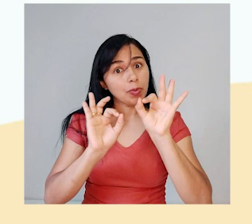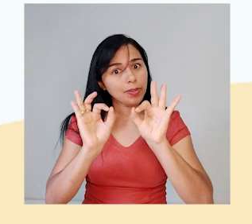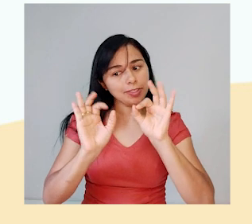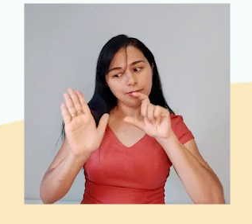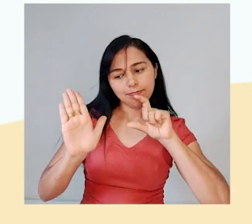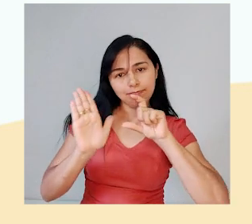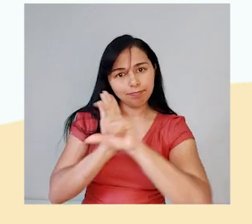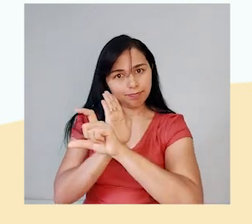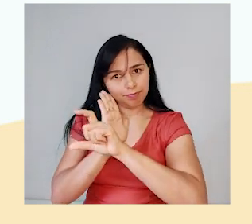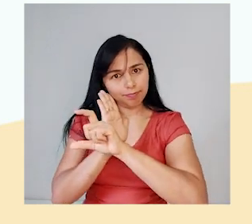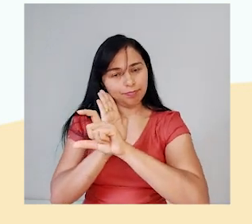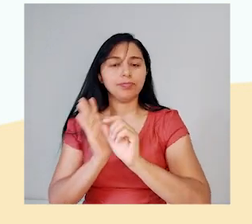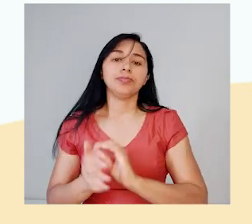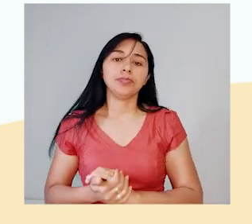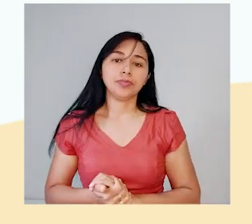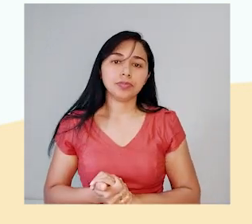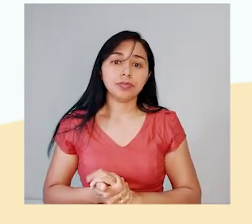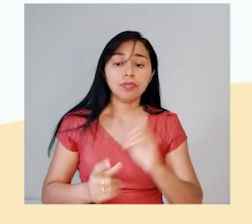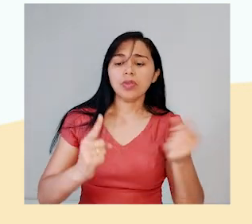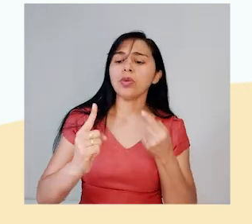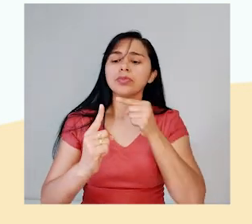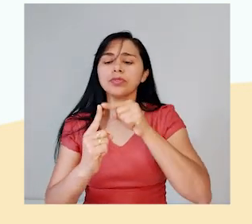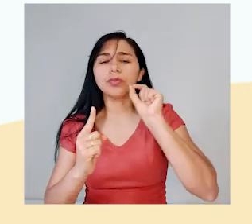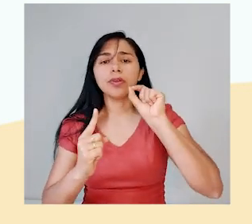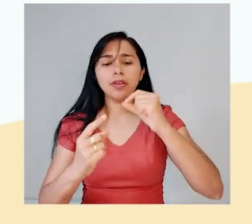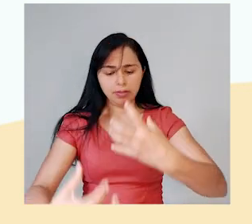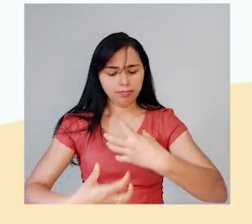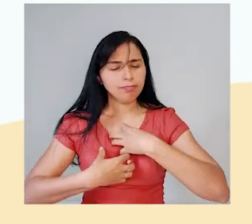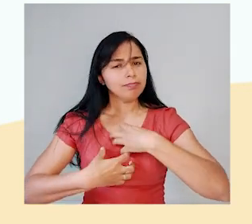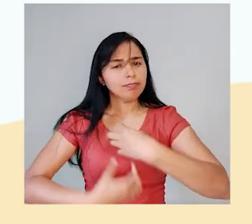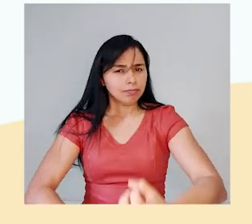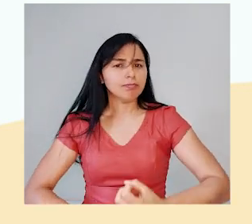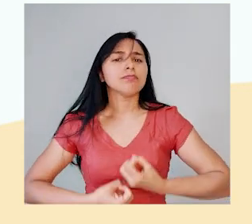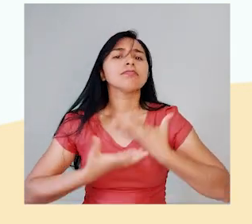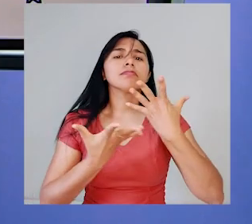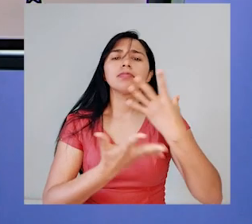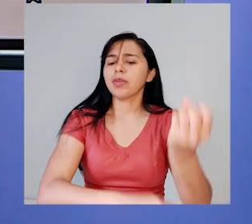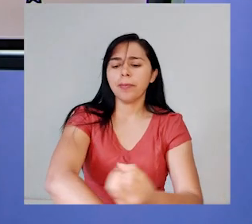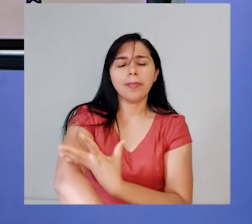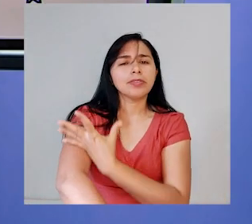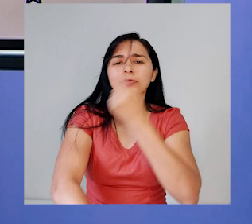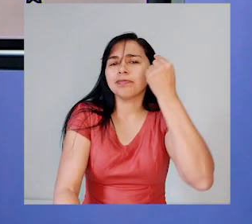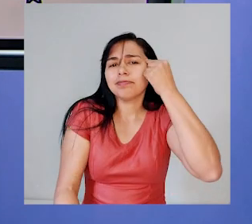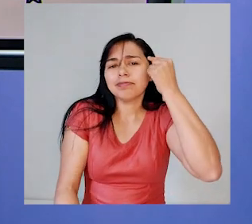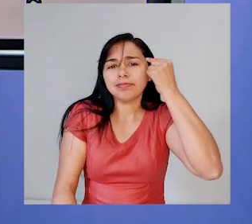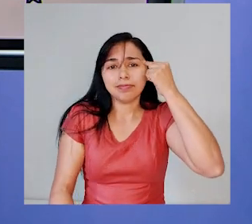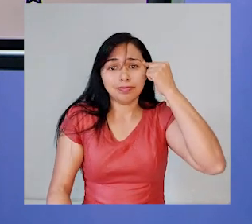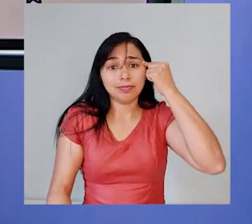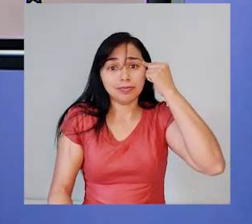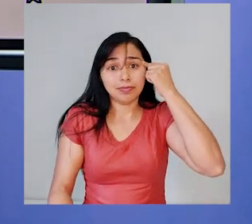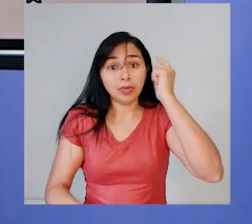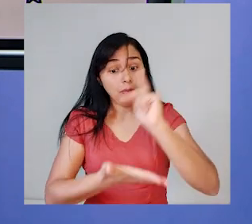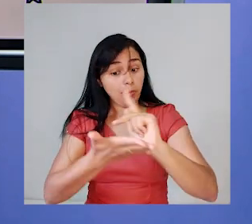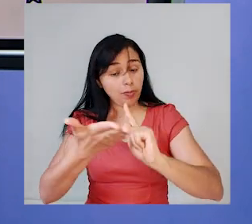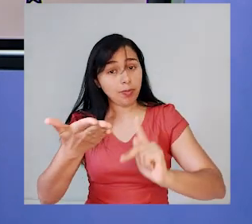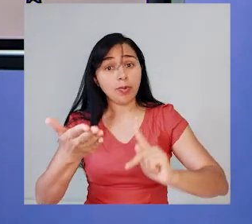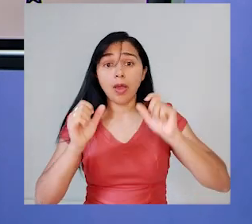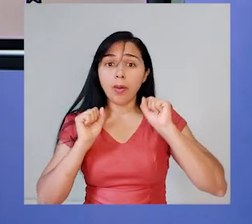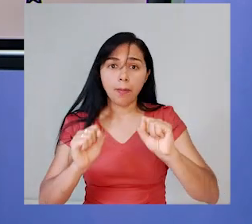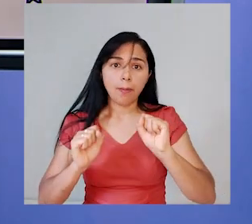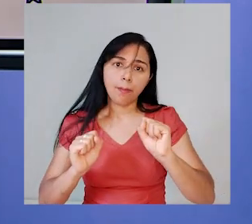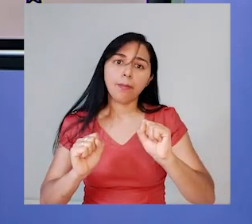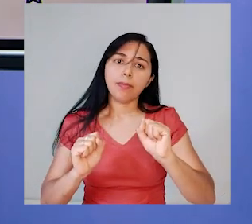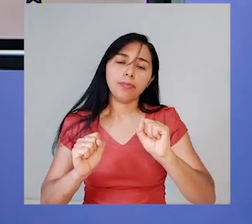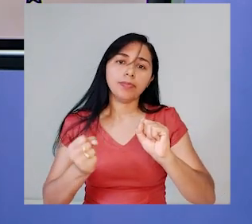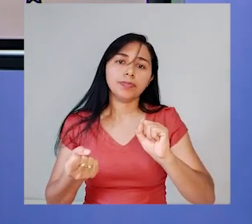é expressar algum sentimento, alguma emoção ou um pensamento. O poema, ele pode ser